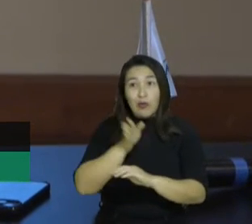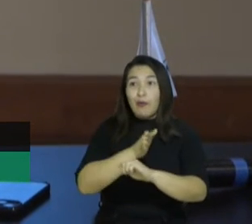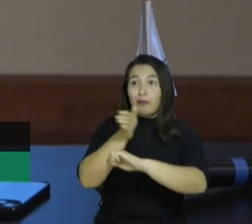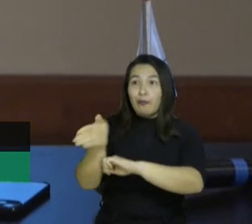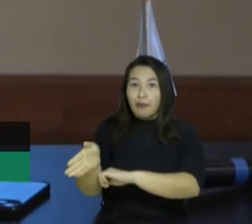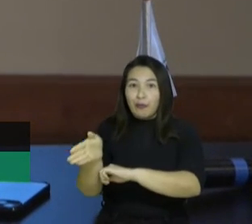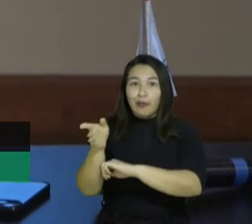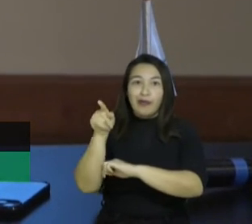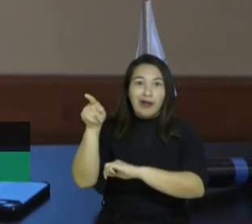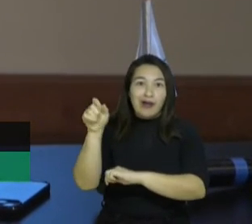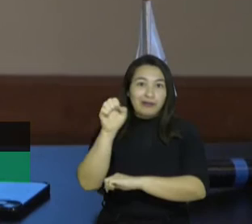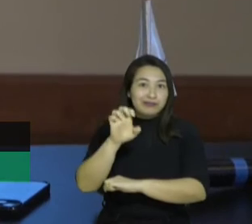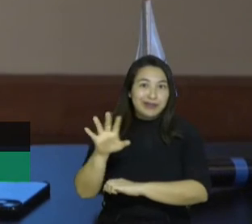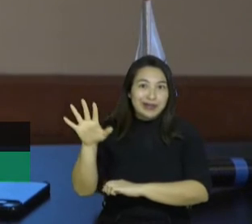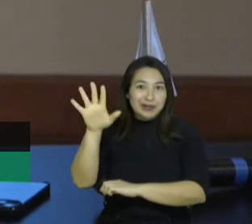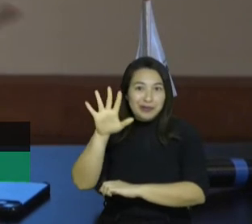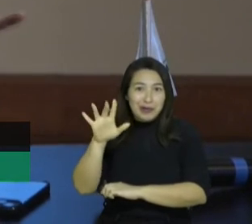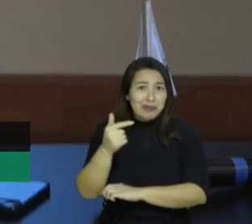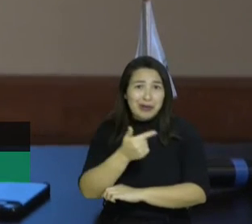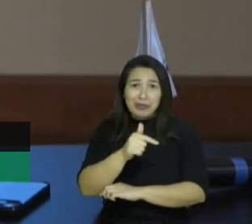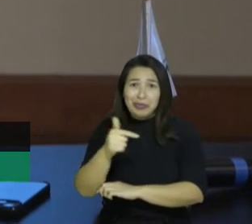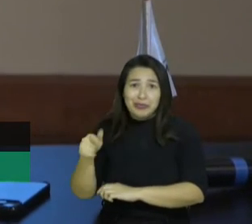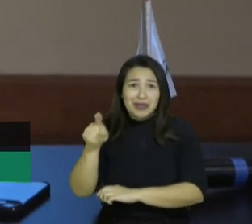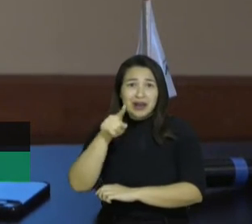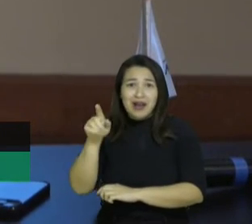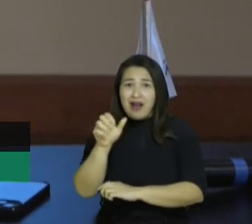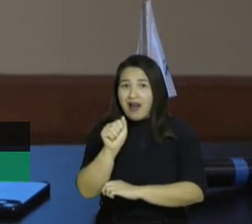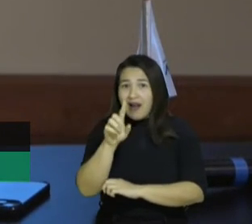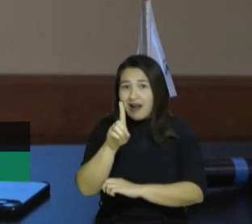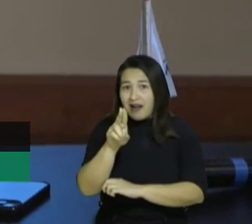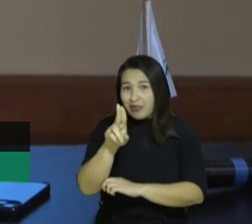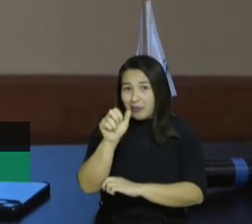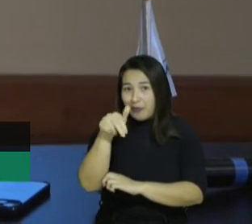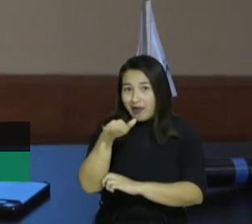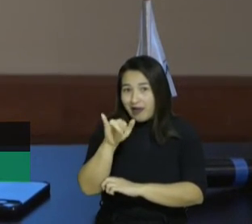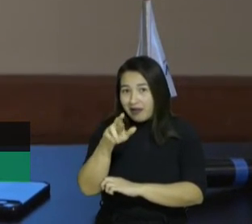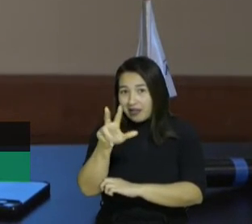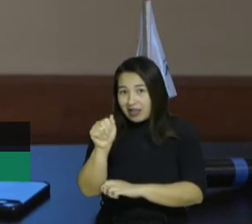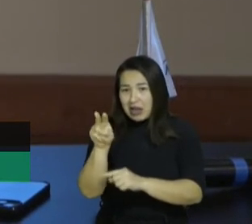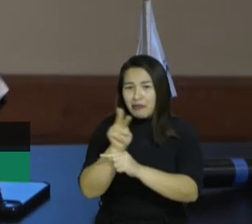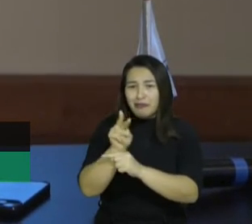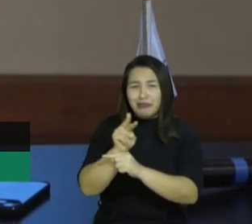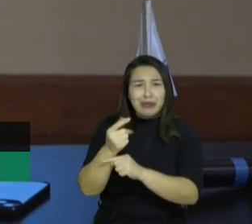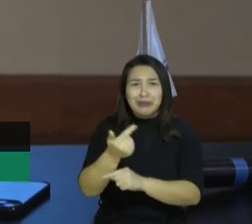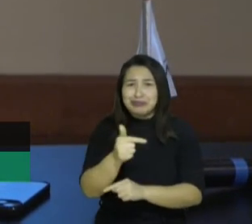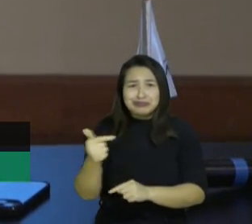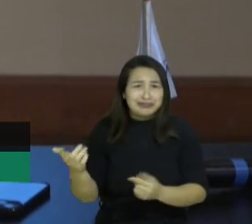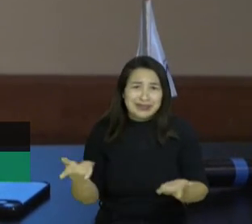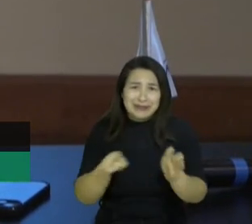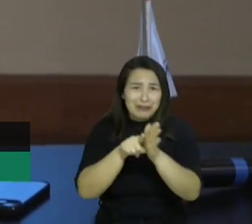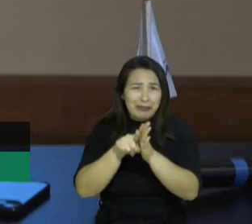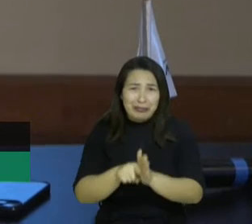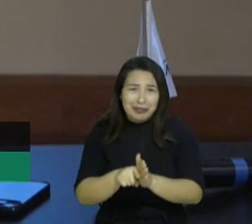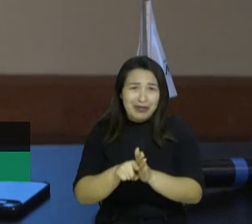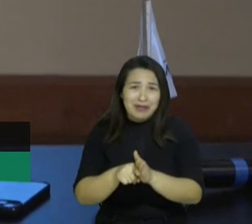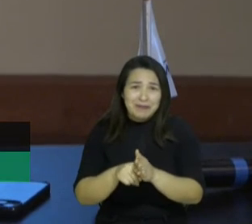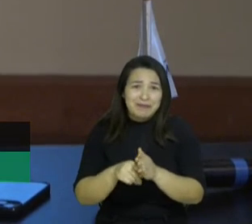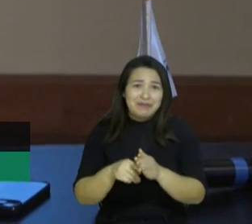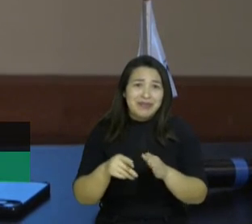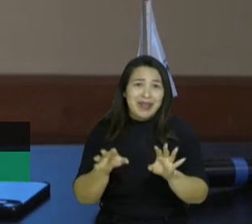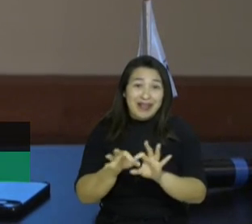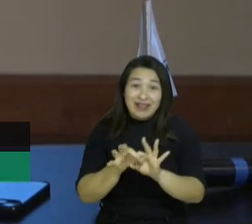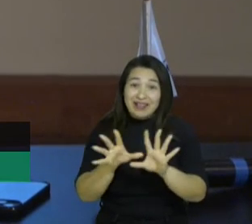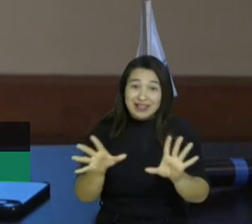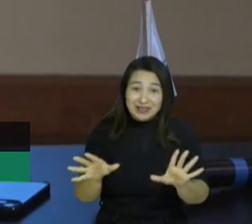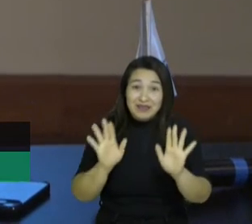percebe você não vê mais aduanas evidentemente lá né é um outro bloco é Liv transações de pessoas e bens mas dá para